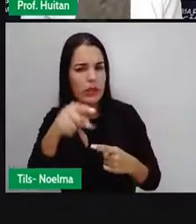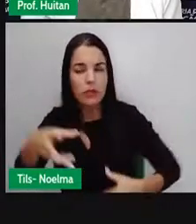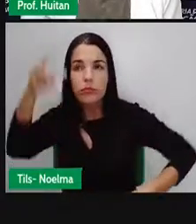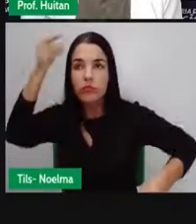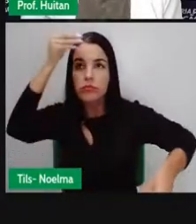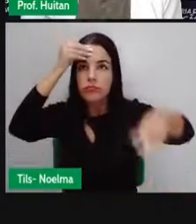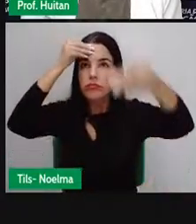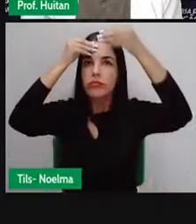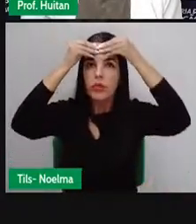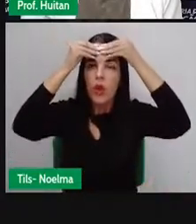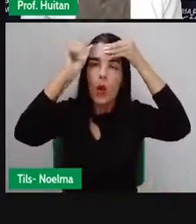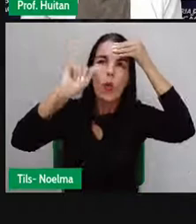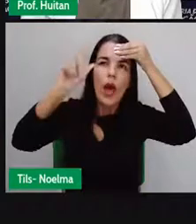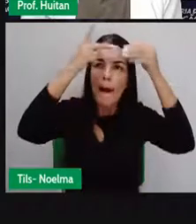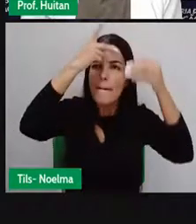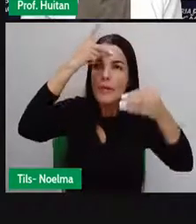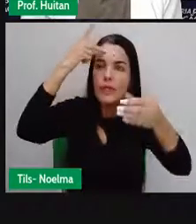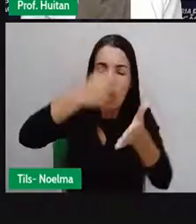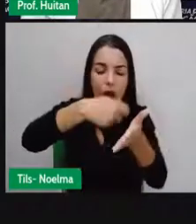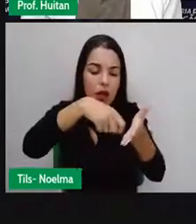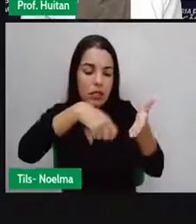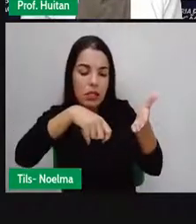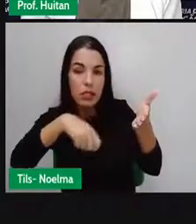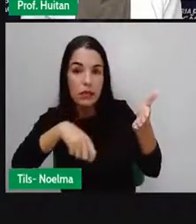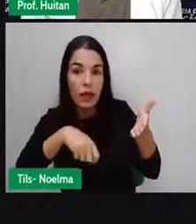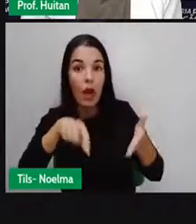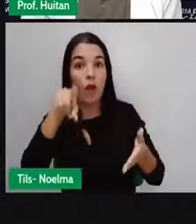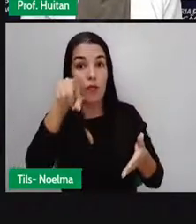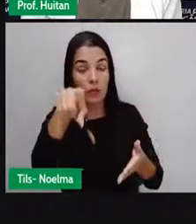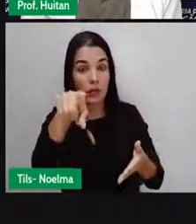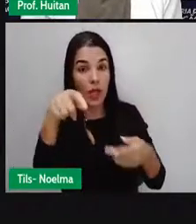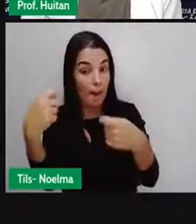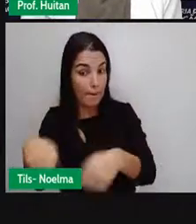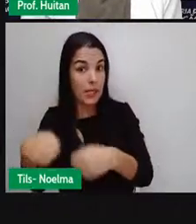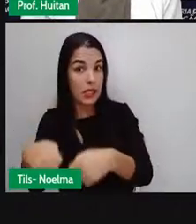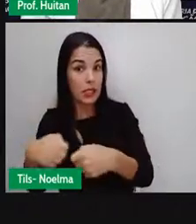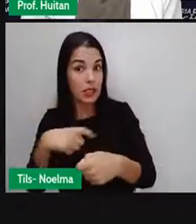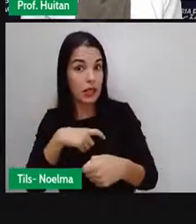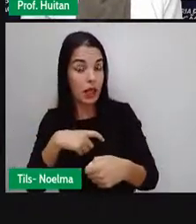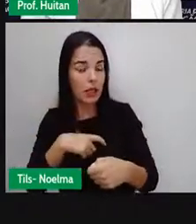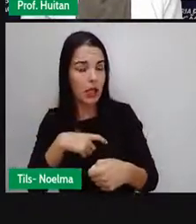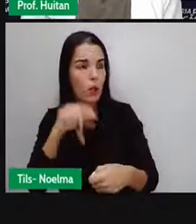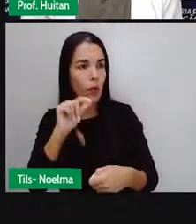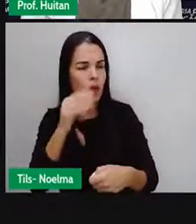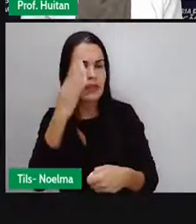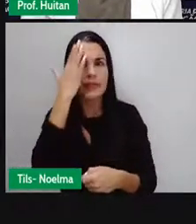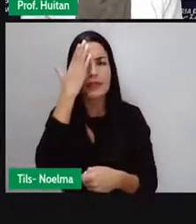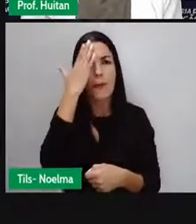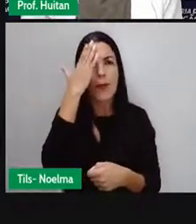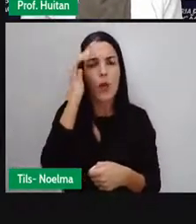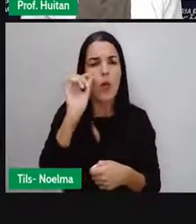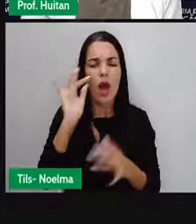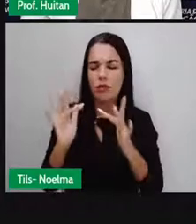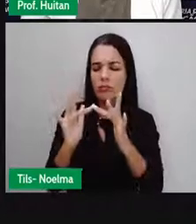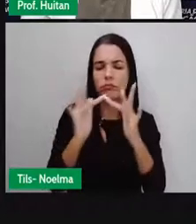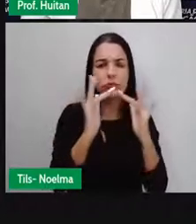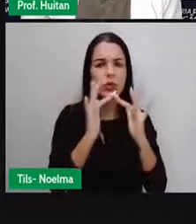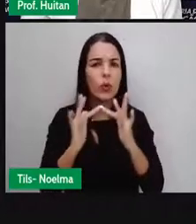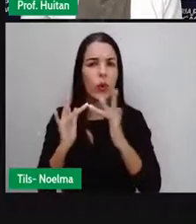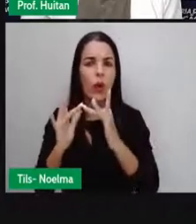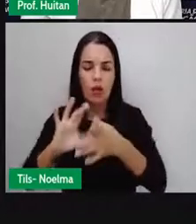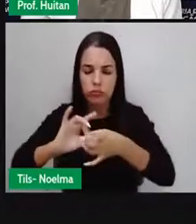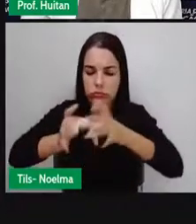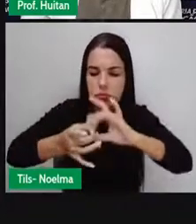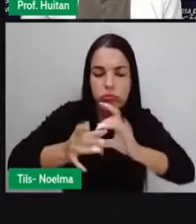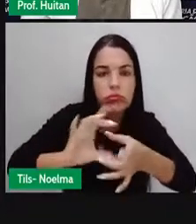essa pessoa escreveu, você tem que estar, de certa forma, situado ou sintonizado com o